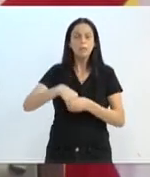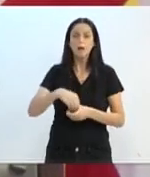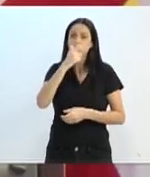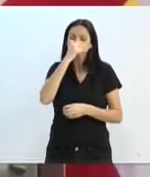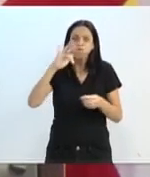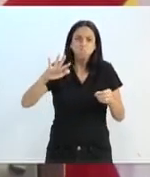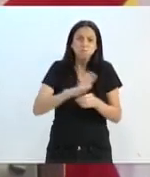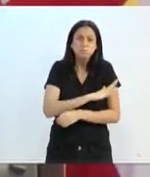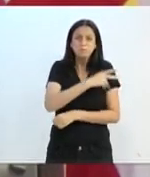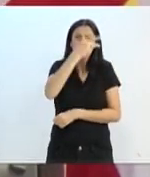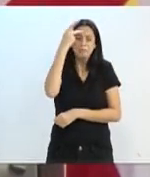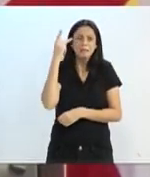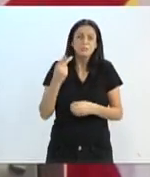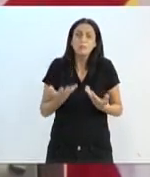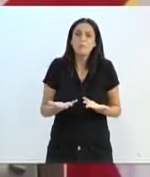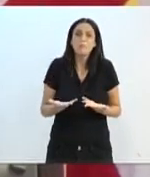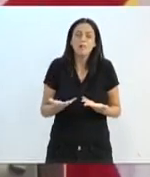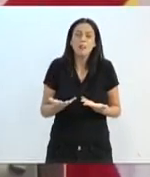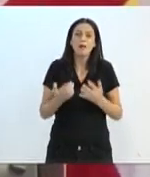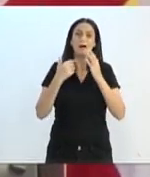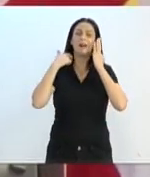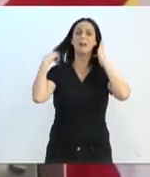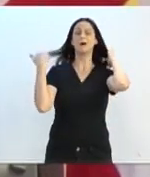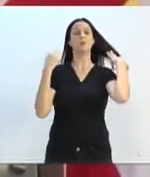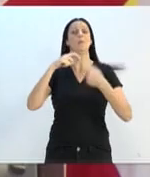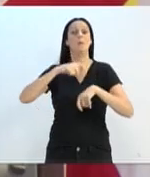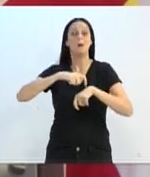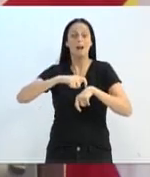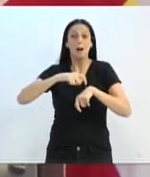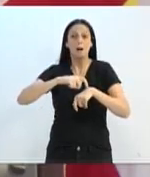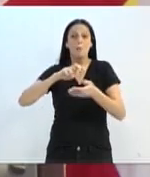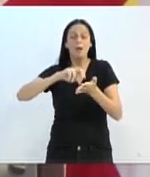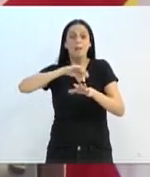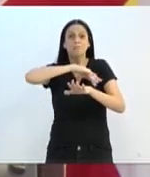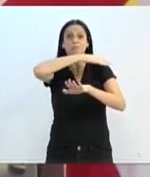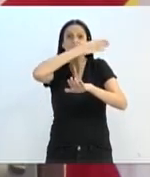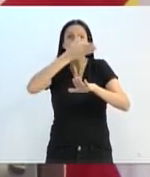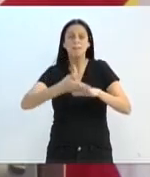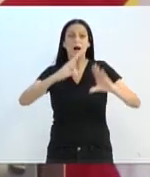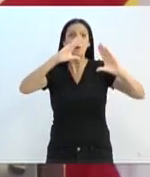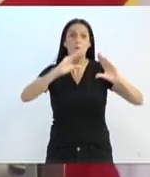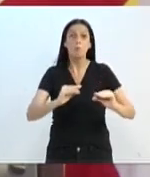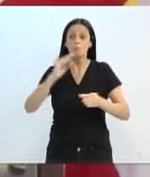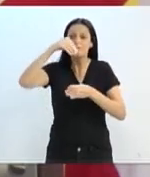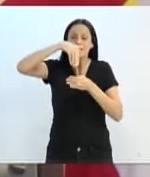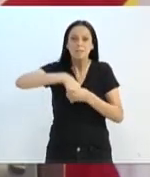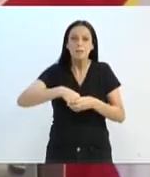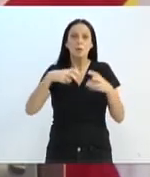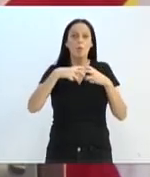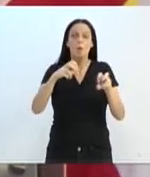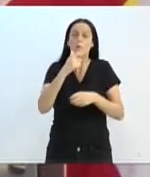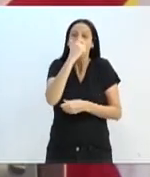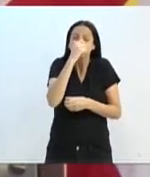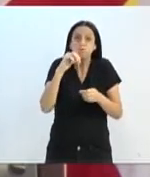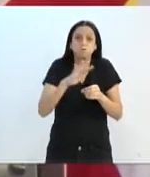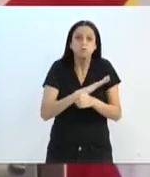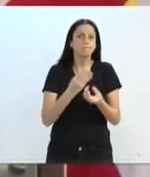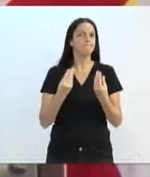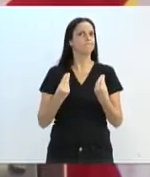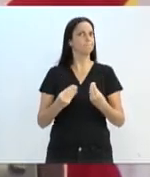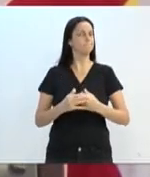lotados de cedo à noite. O pessoal anda empilhado nesses 60% de ônibus que tem rodando. Então,